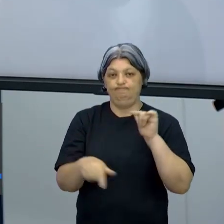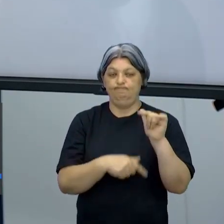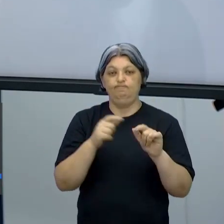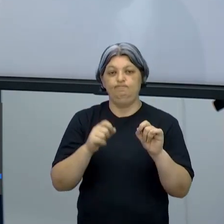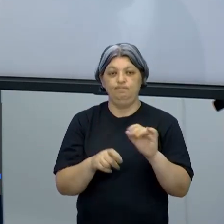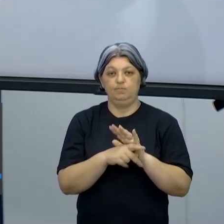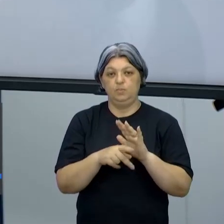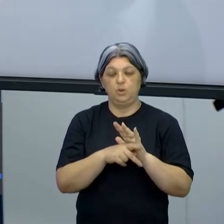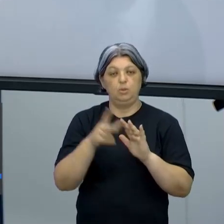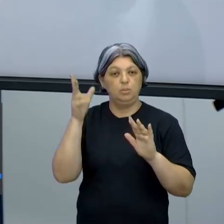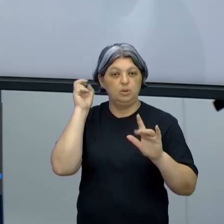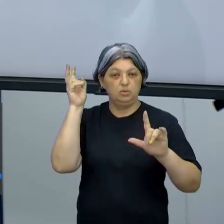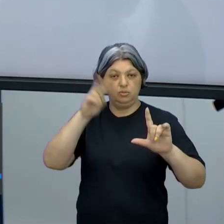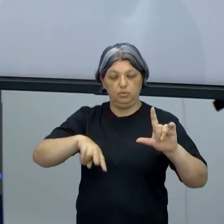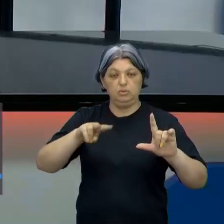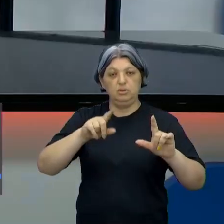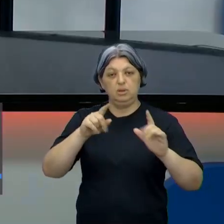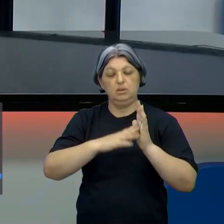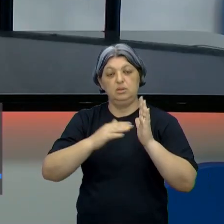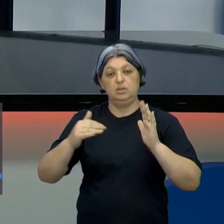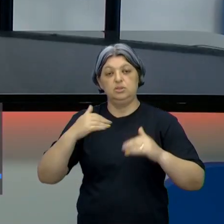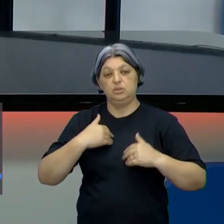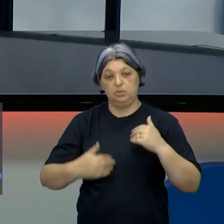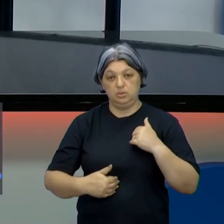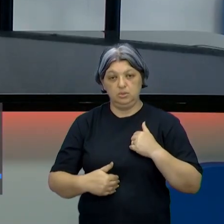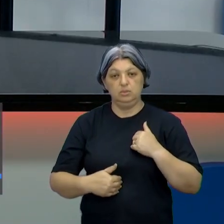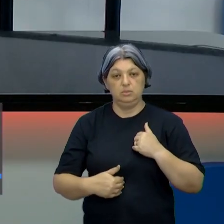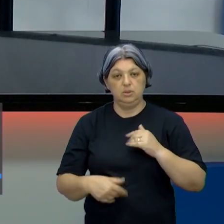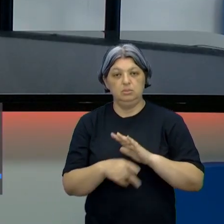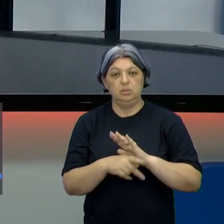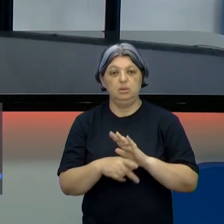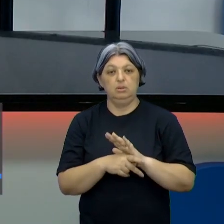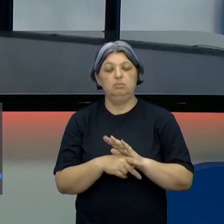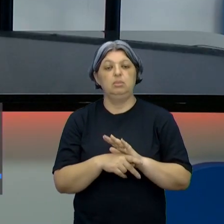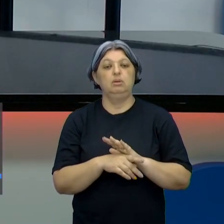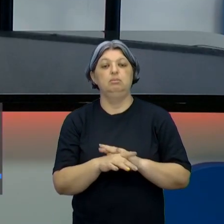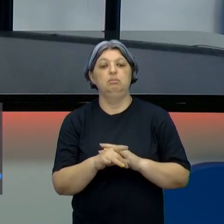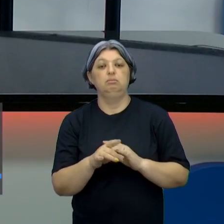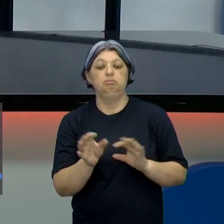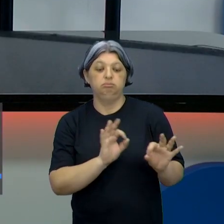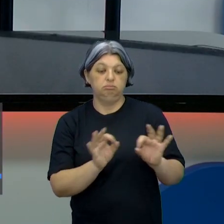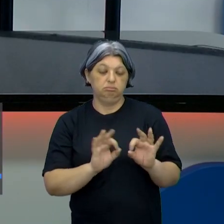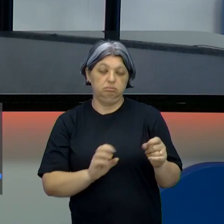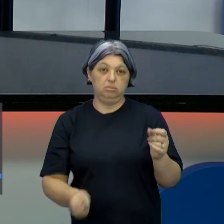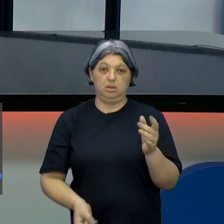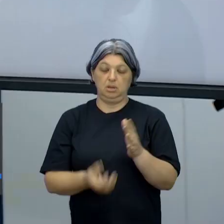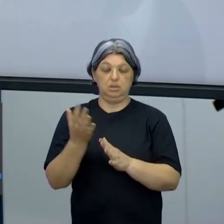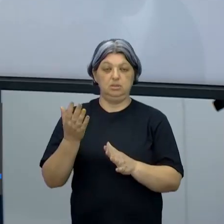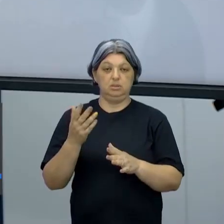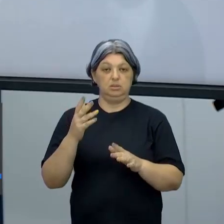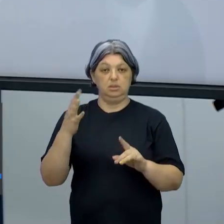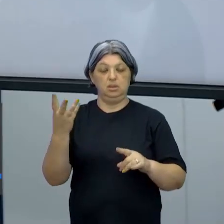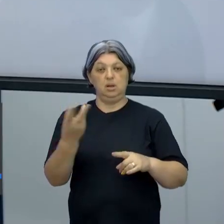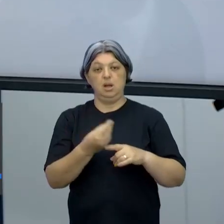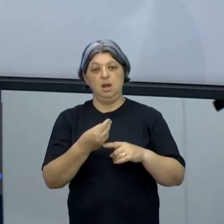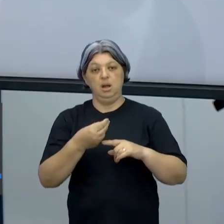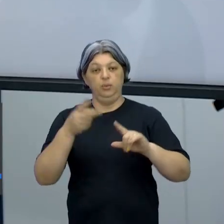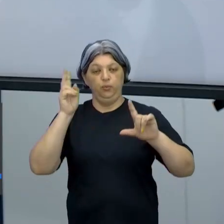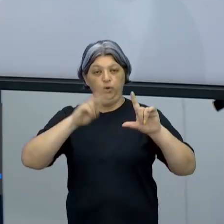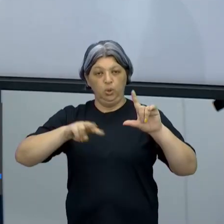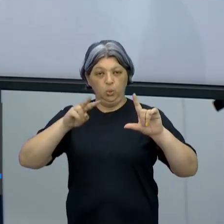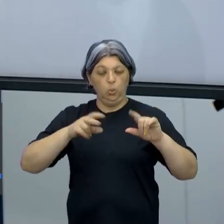do audiovisual. Então a estética do corpo ali canaliza ali a captação, né, a produção do audiovisual e dos movimentos